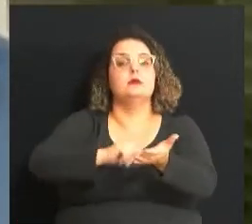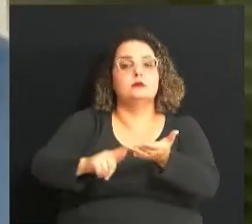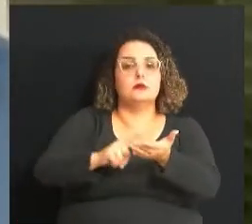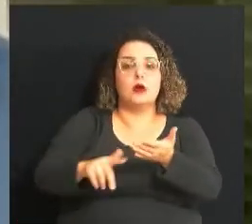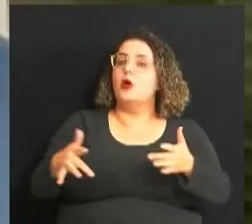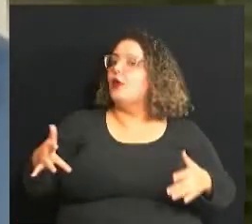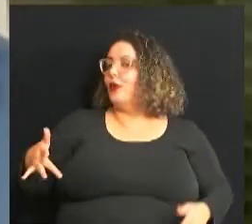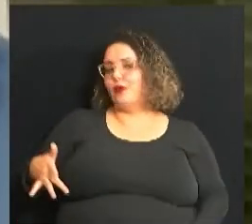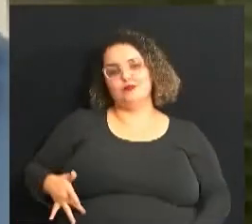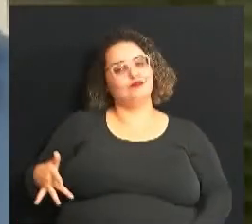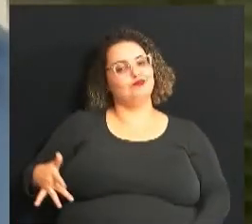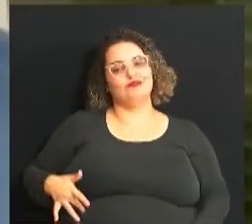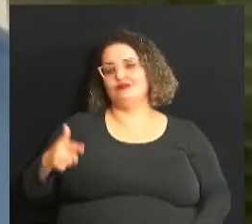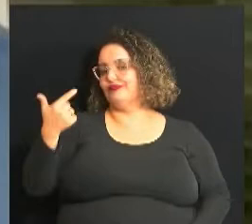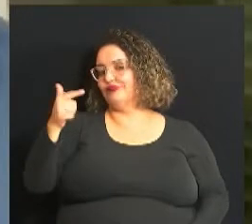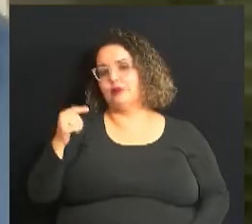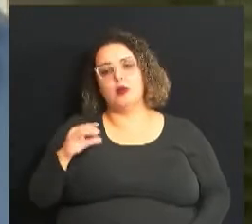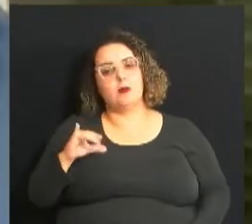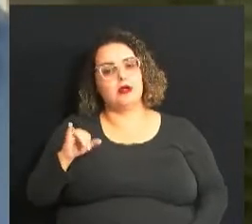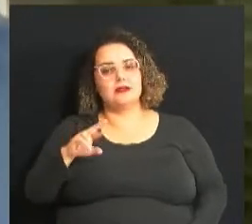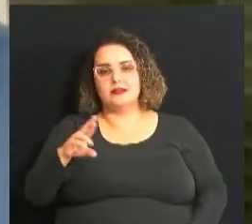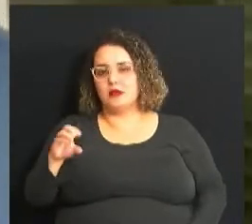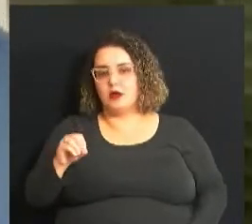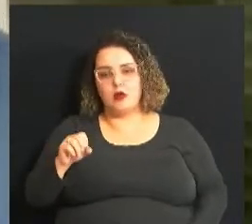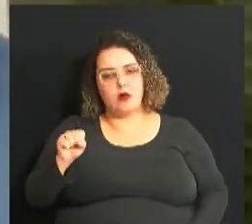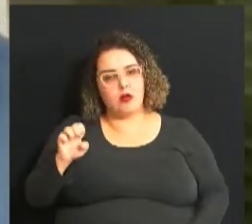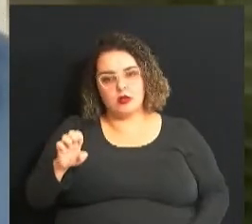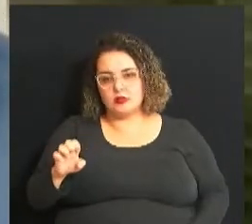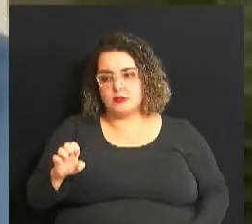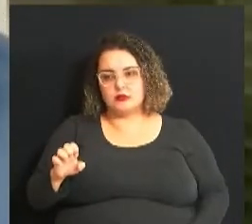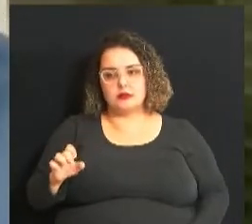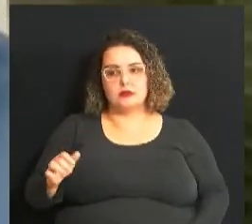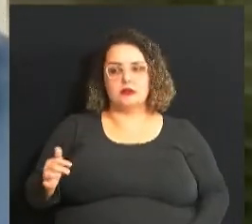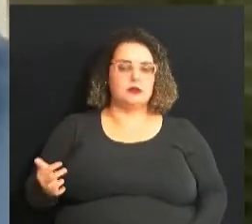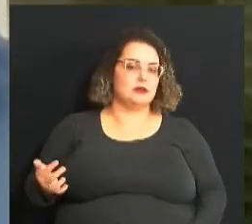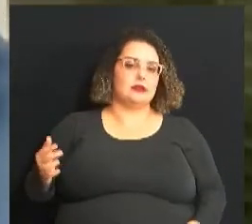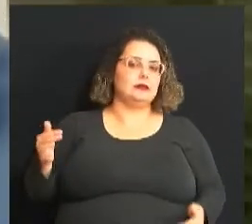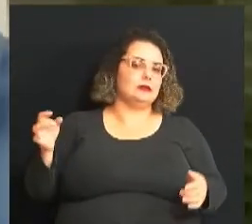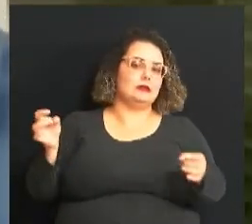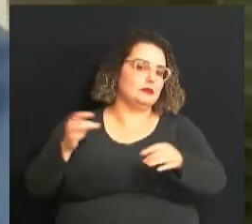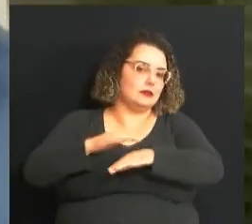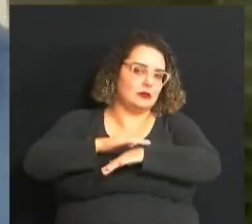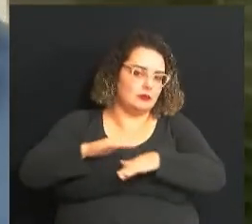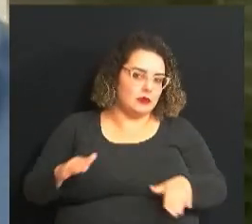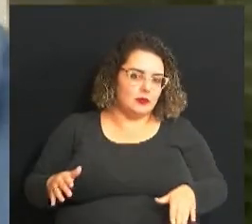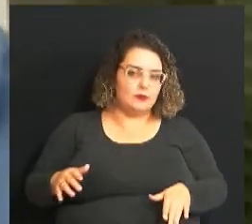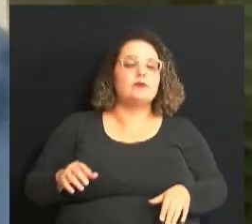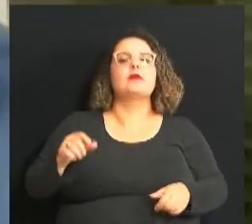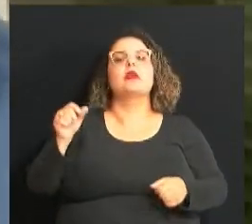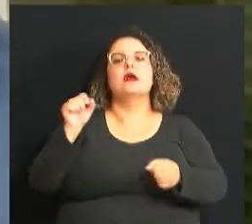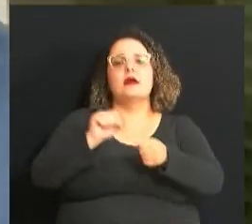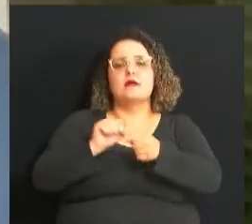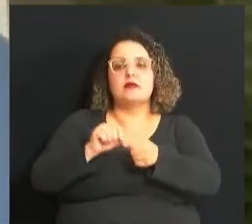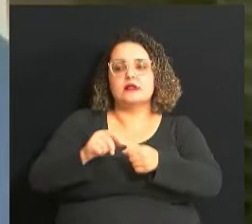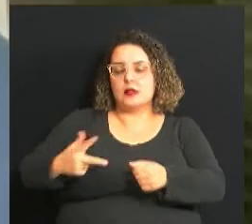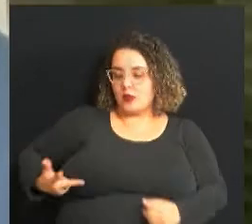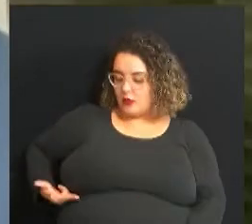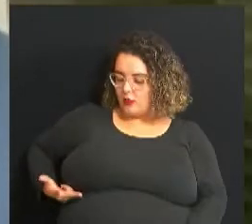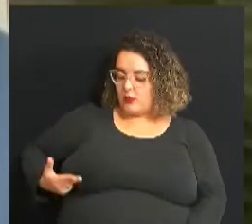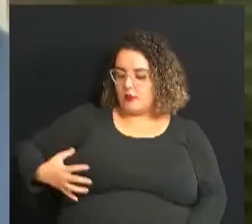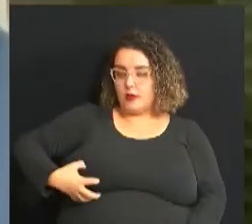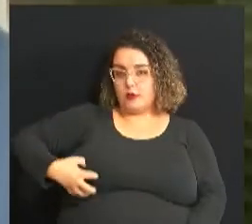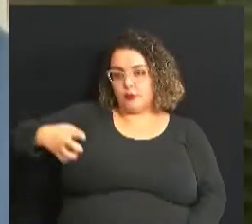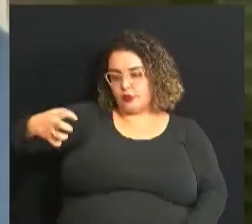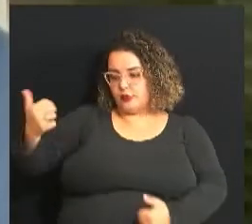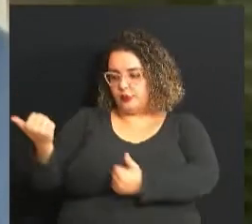uma cirrose terminal, por exemplo, a única saída é fazer um transplante hepático. É uma cirurgia de uma elaboração bastante